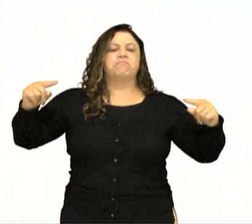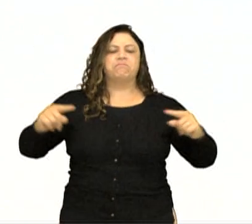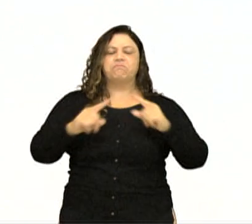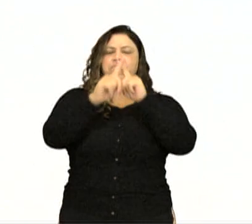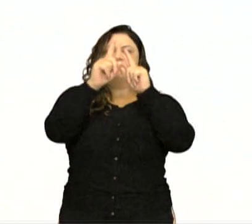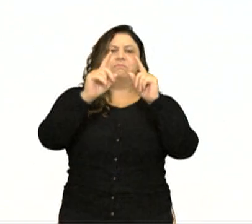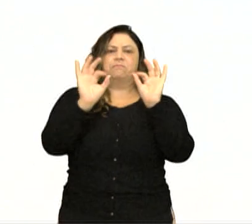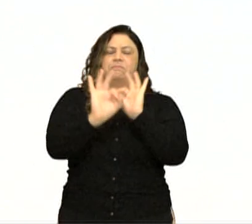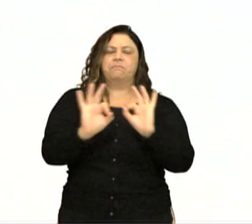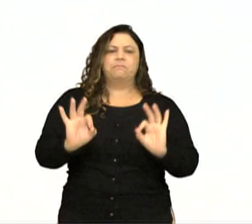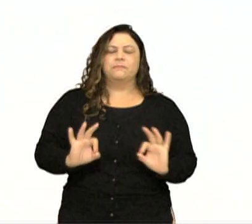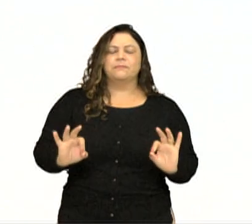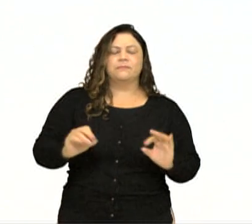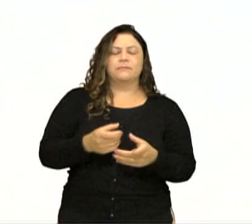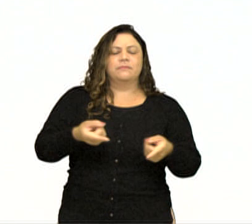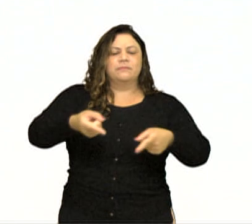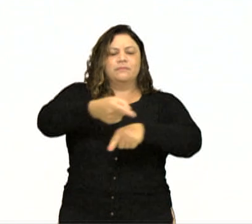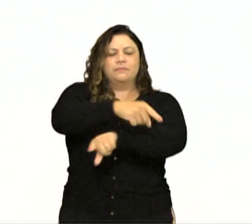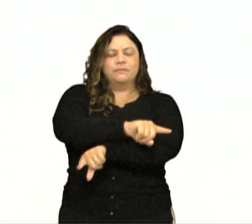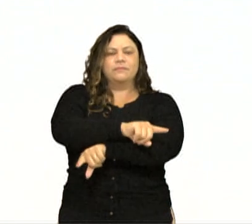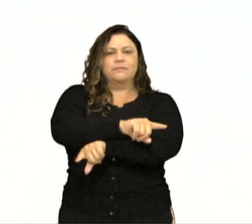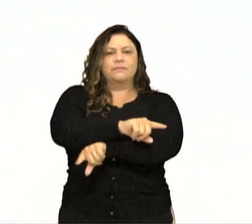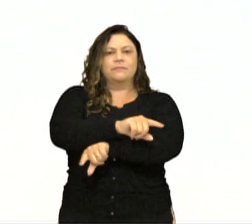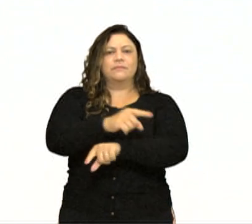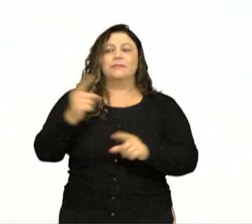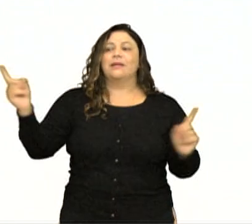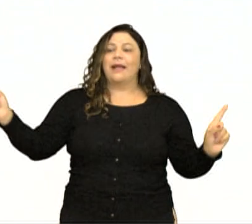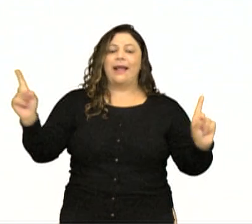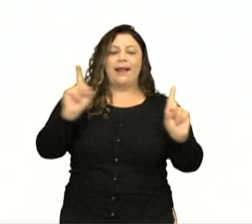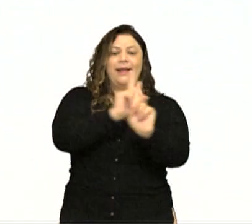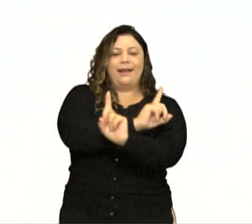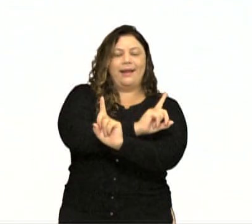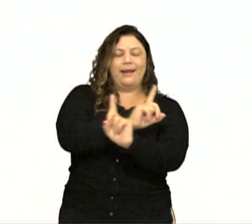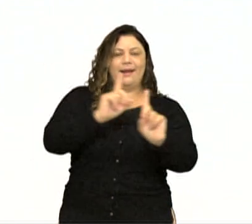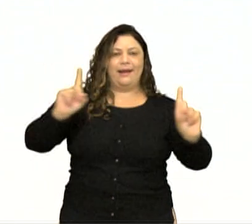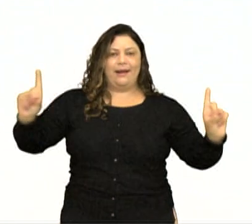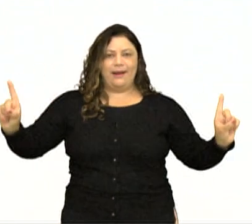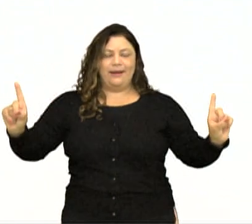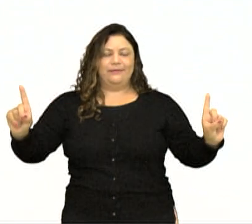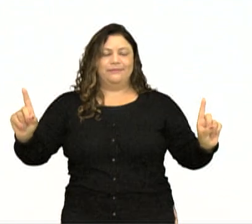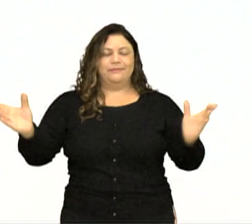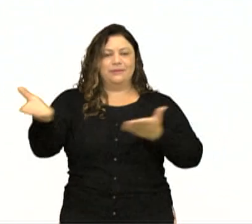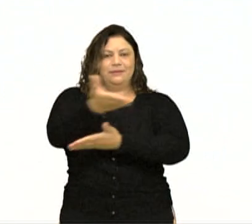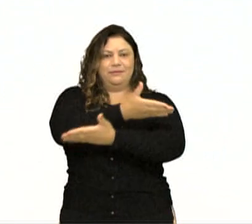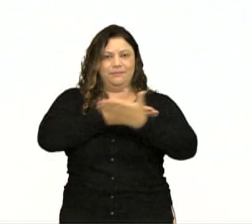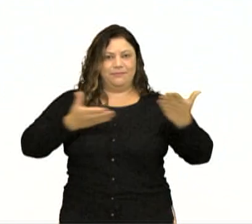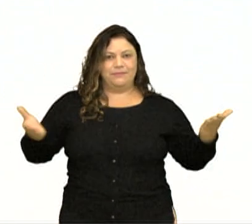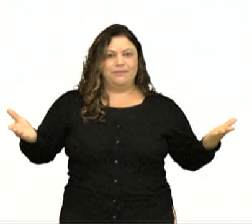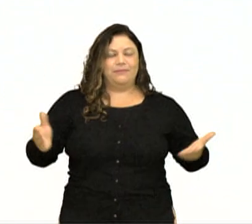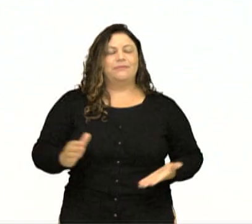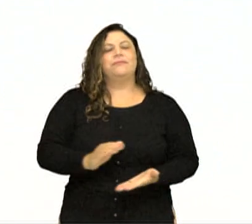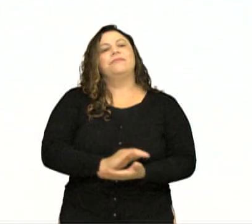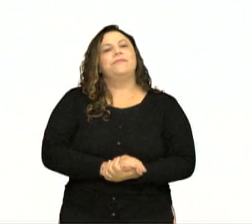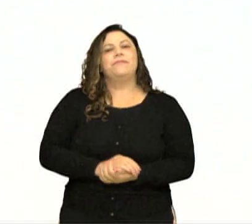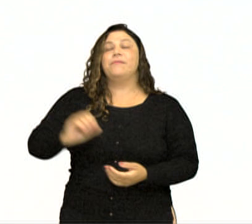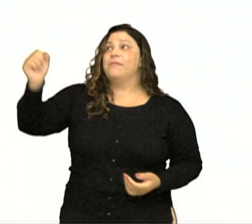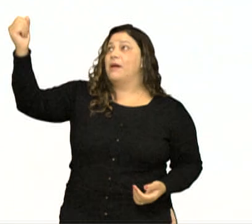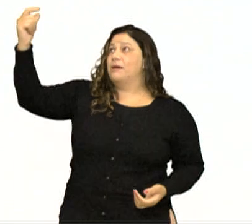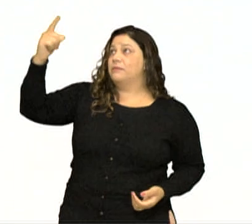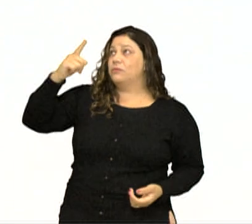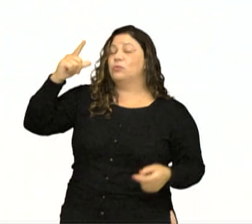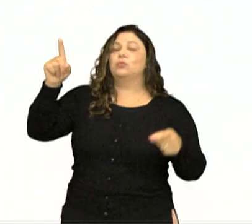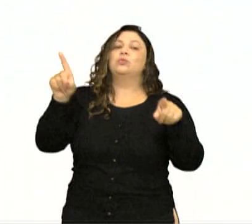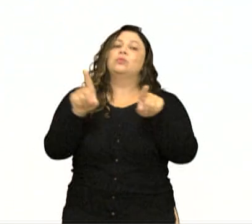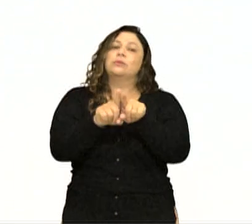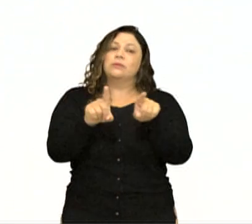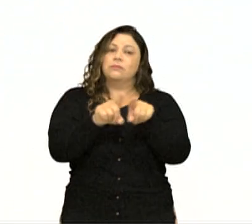luz tem esse fenômeno da reversibilidade, ela leva informação visual e ela traz informação visual. A luz ainda, pessoal,